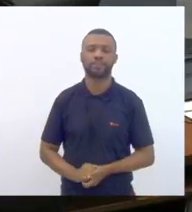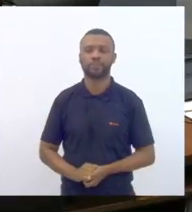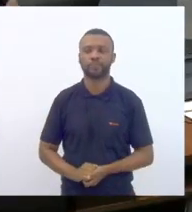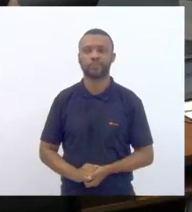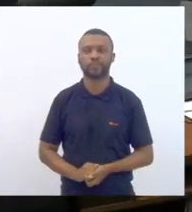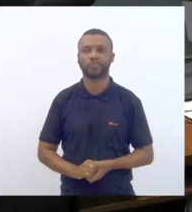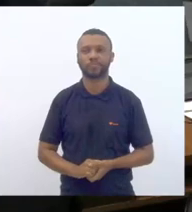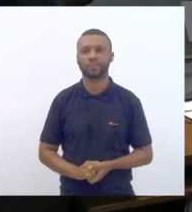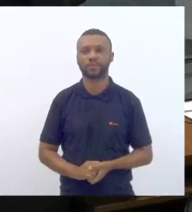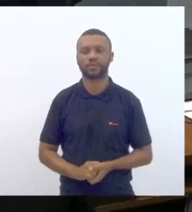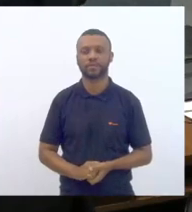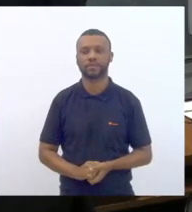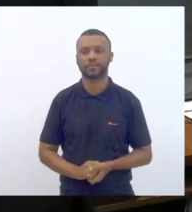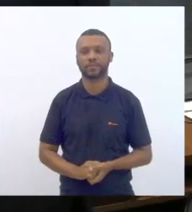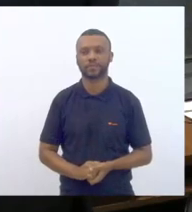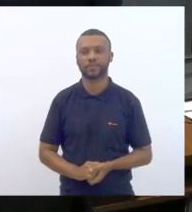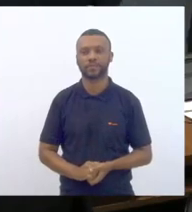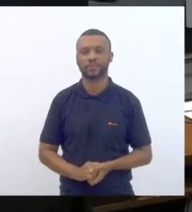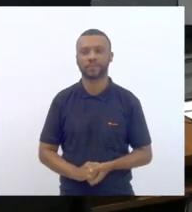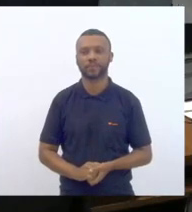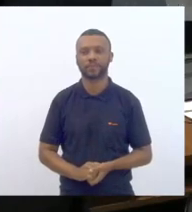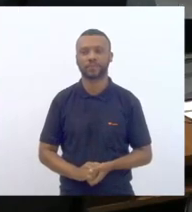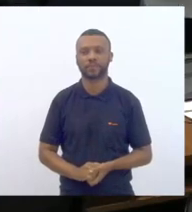Deputada Rosane Félix.